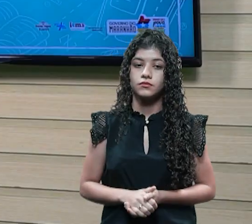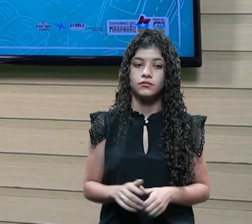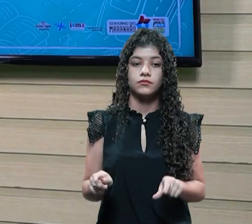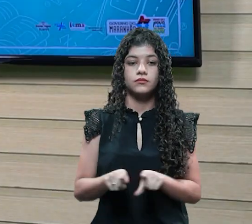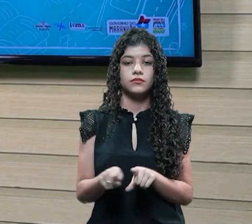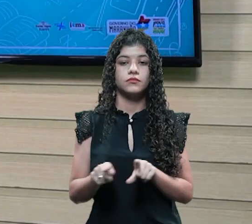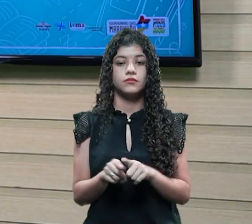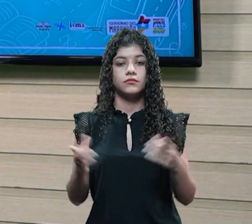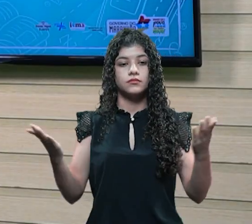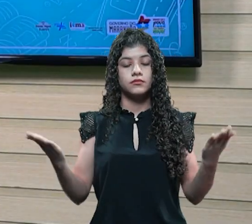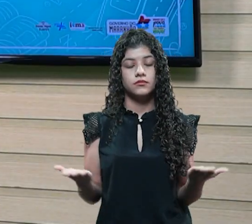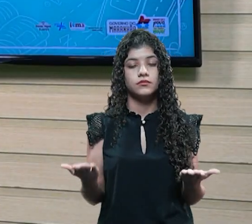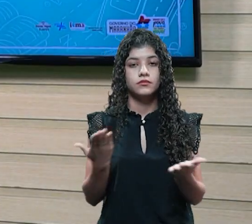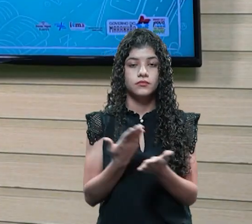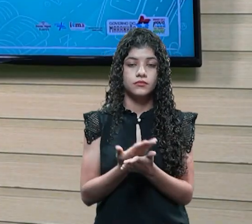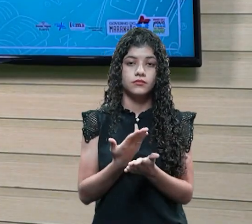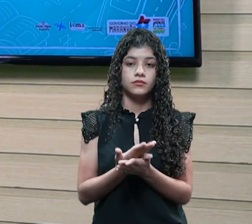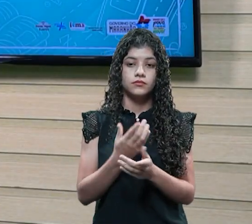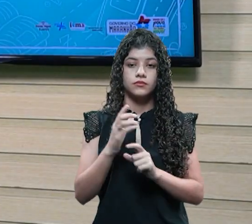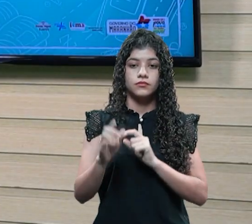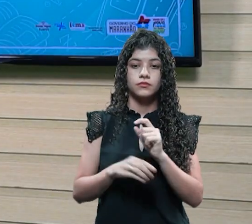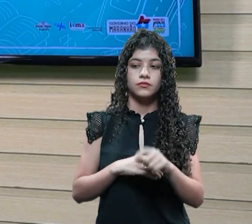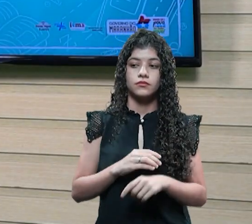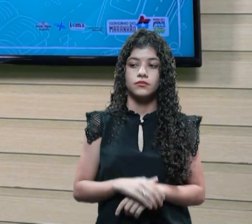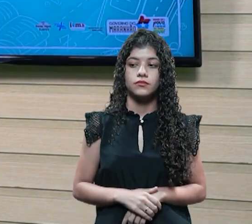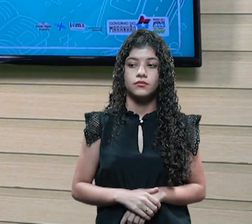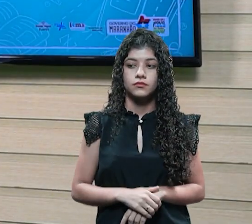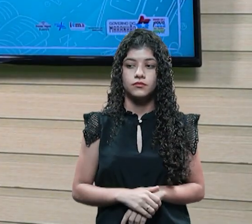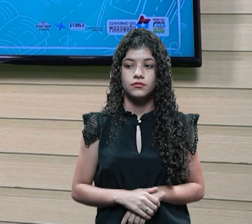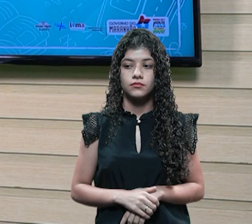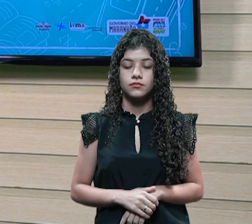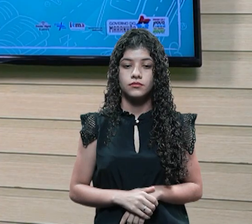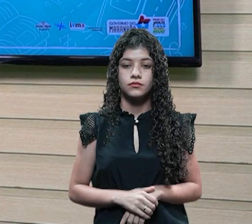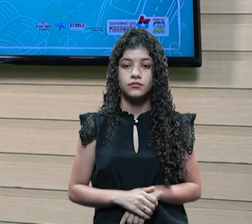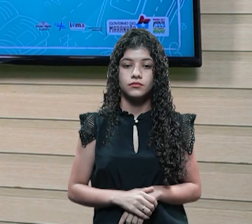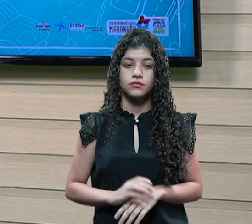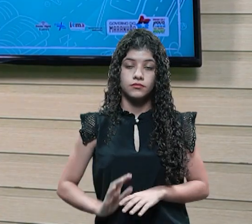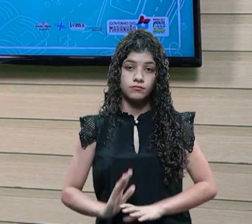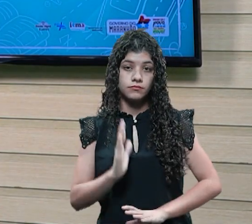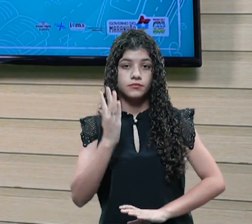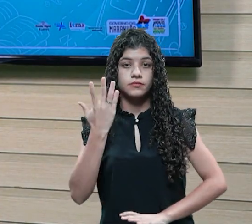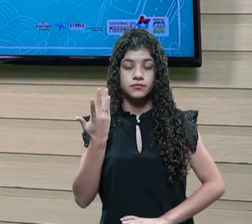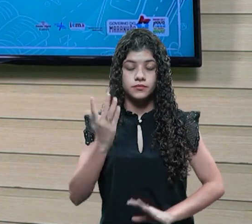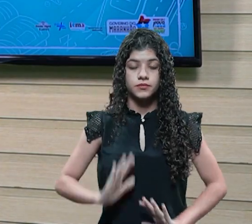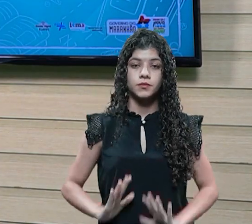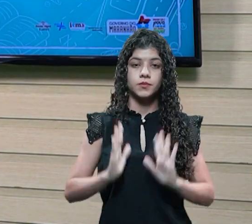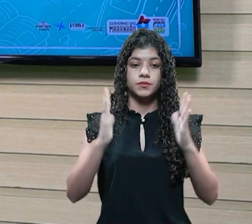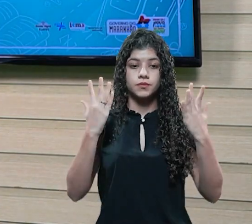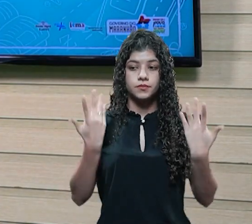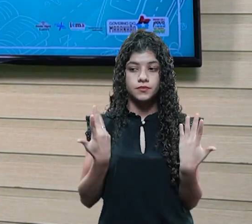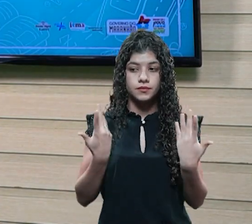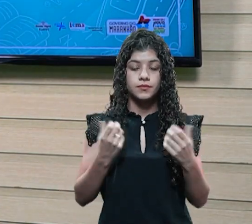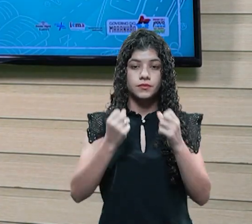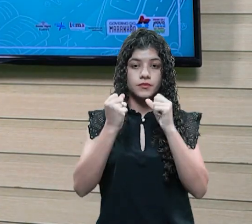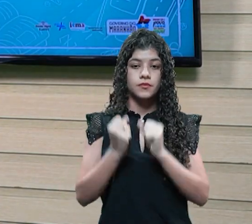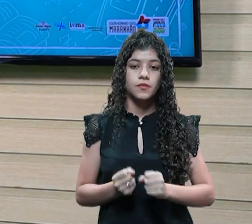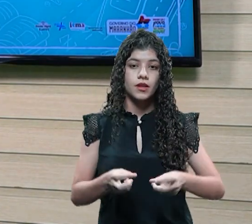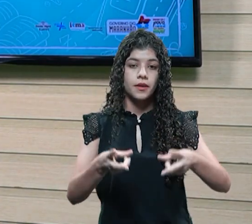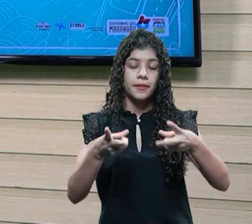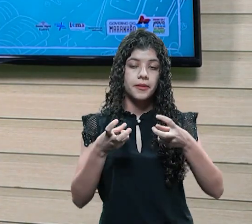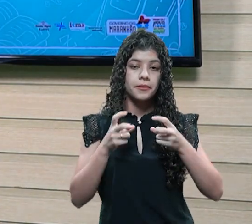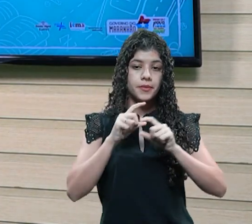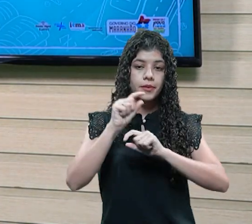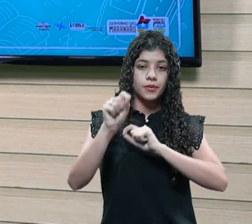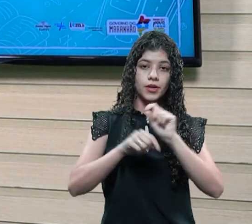gente viu um pouco, né, dessa questão do trans-evento, que é a realização do evento, né. Então, a gente